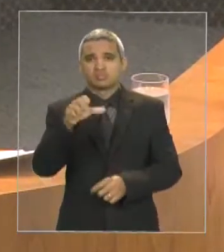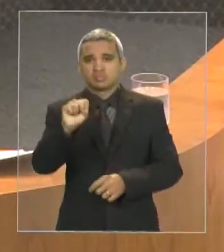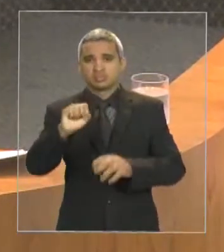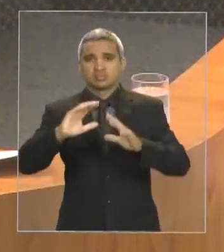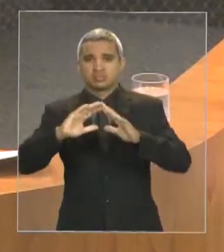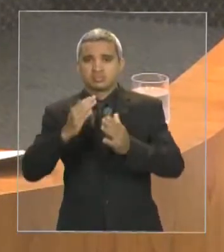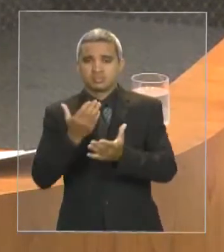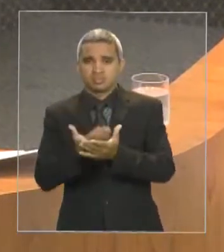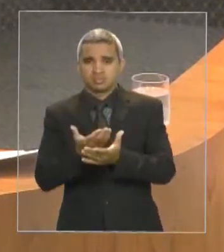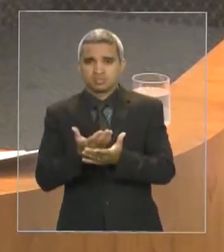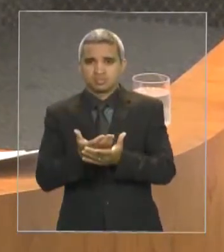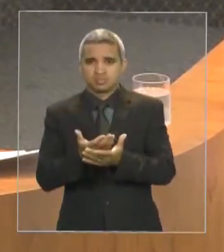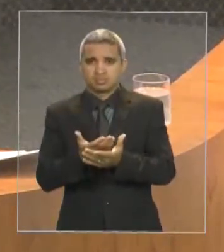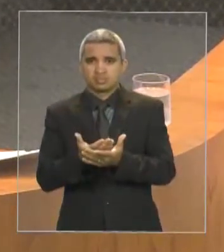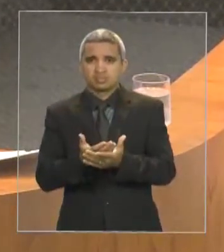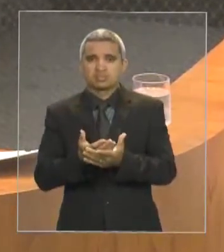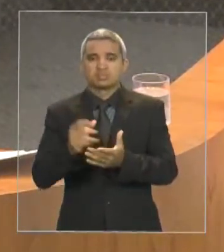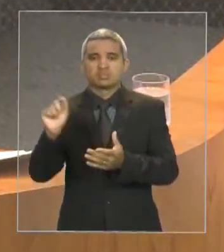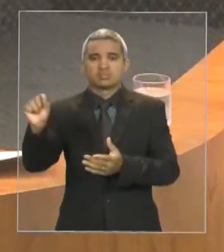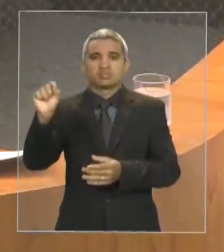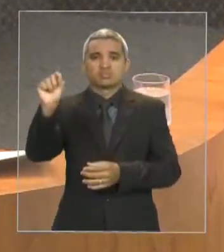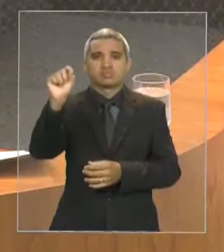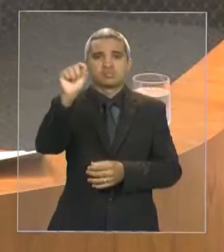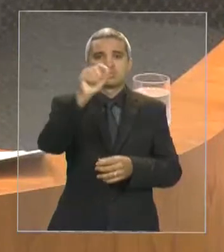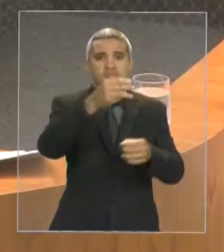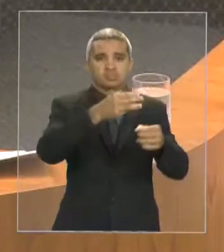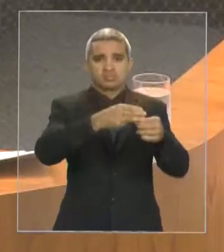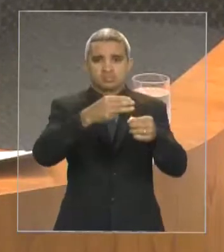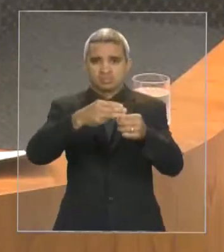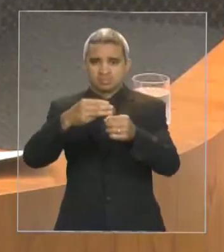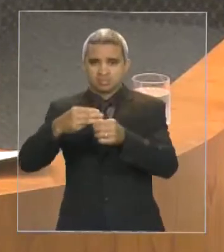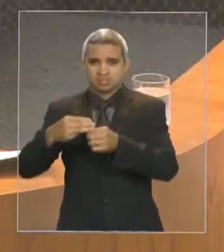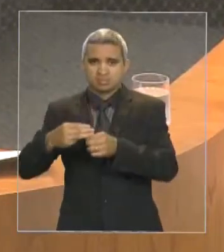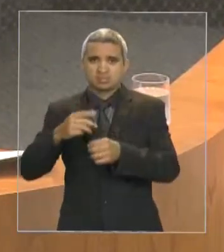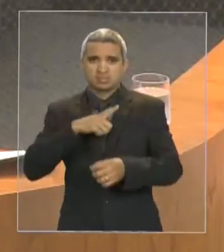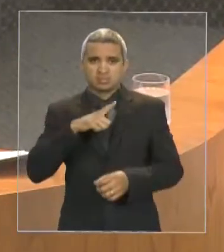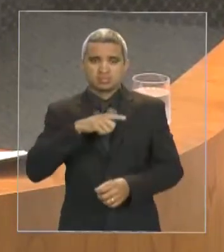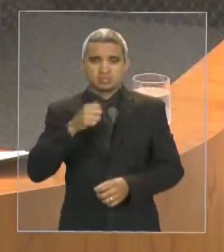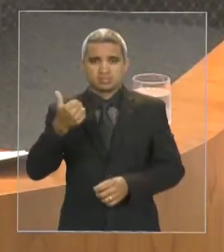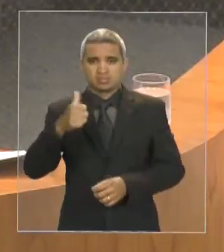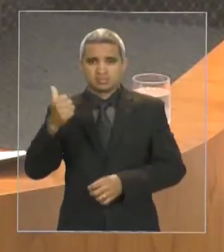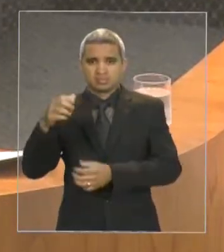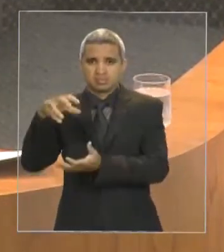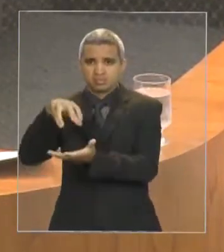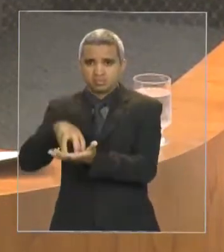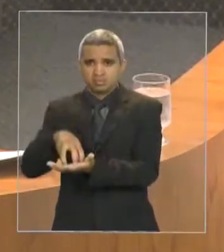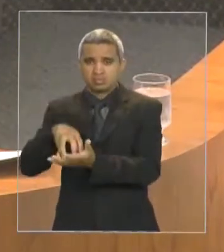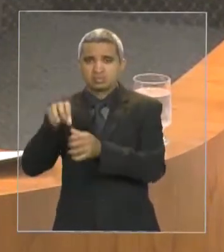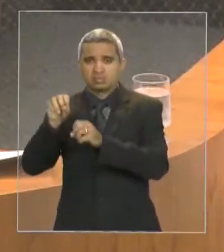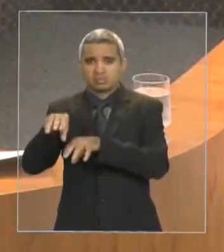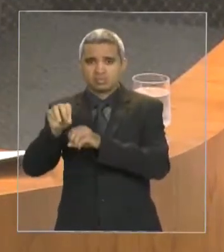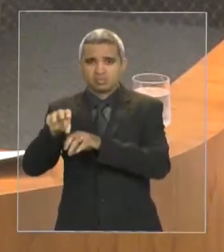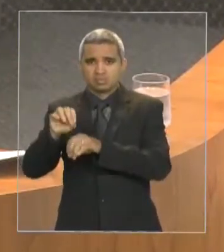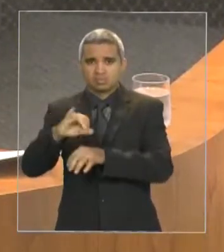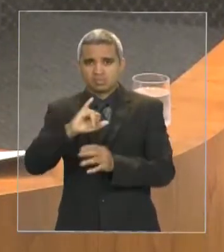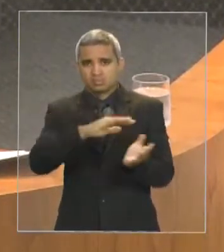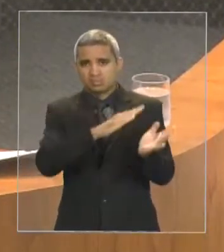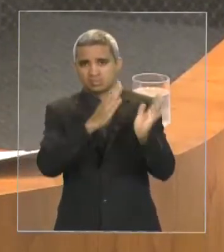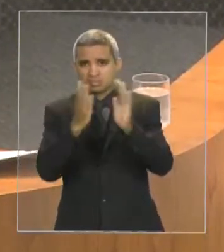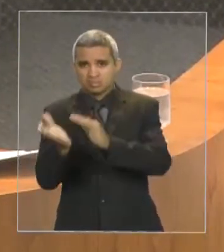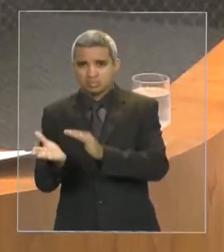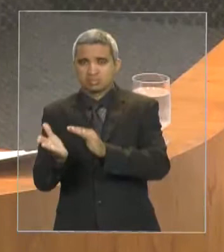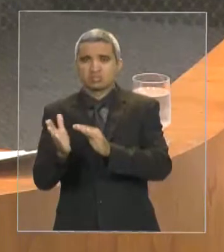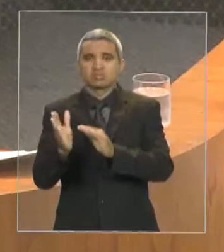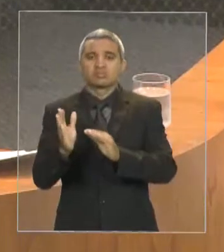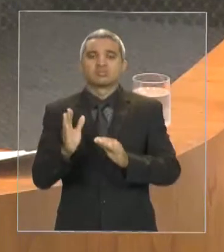funcionamento em vários municípios. São 11 centros de educação integral, o Educa Mais. São 7 institutos